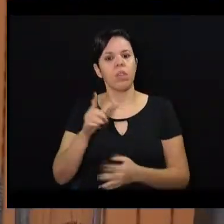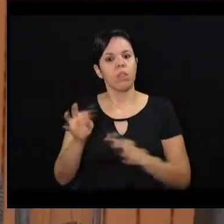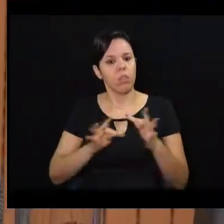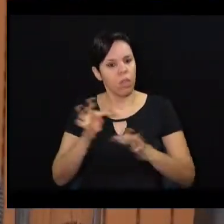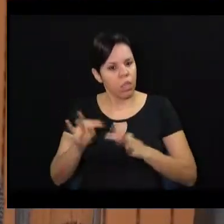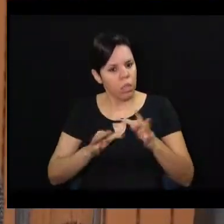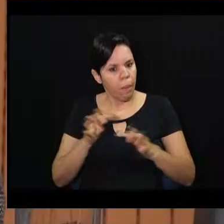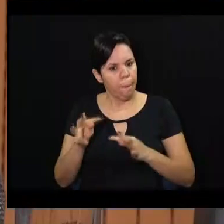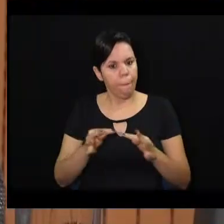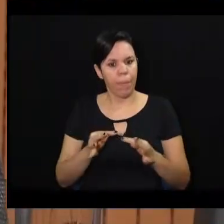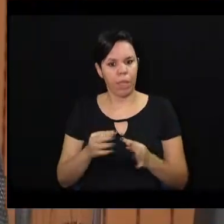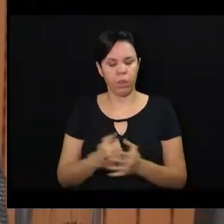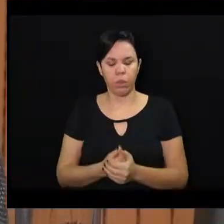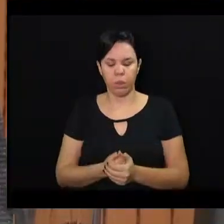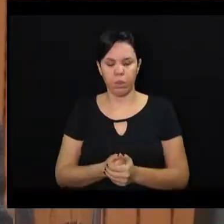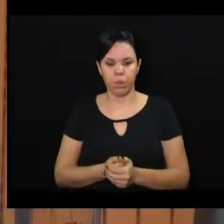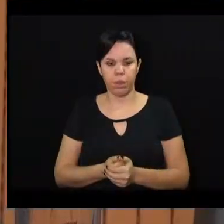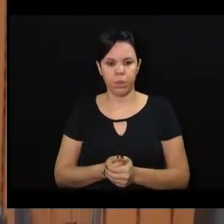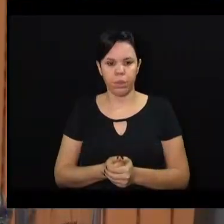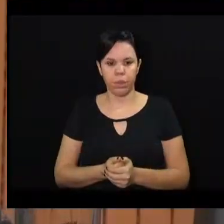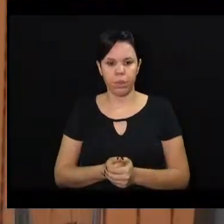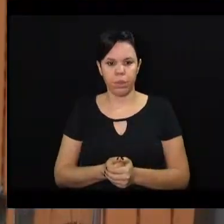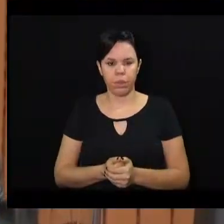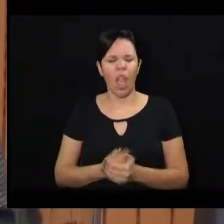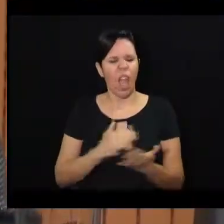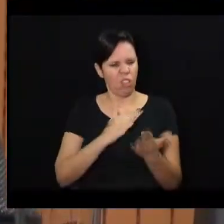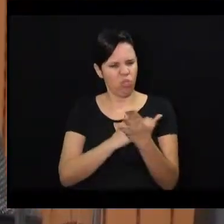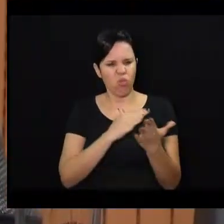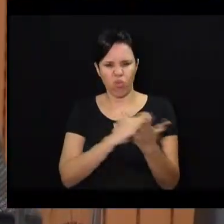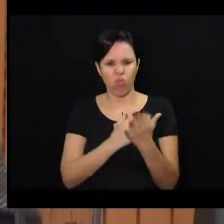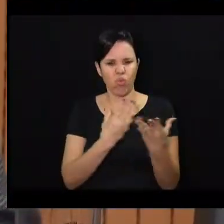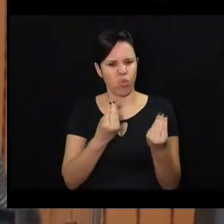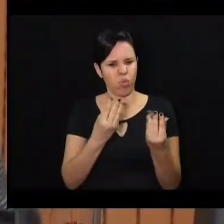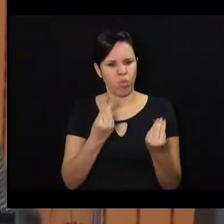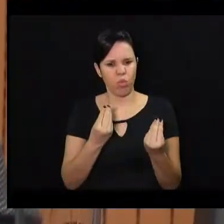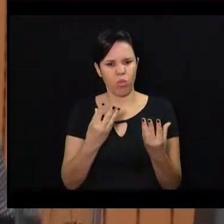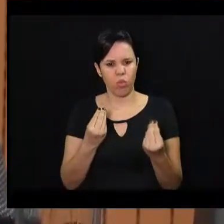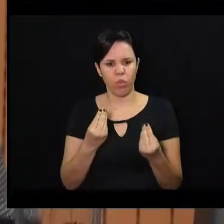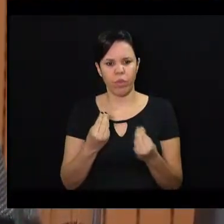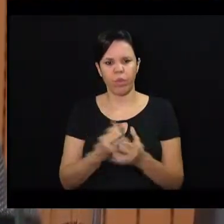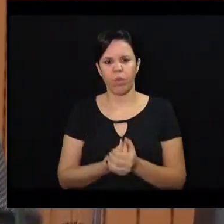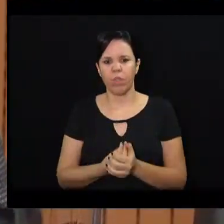Haroldo, que me ajudou muito. Fiquei 6 meses lá internado,